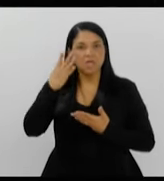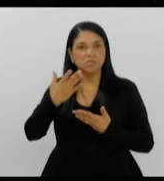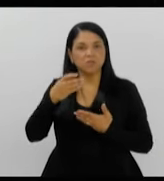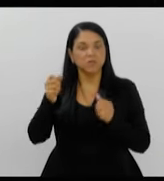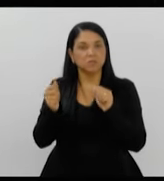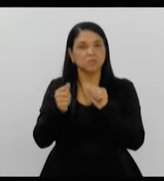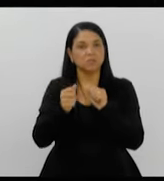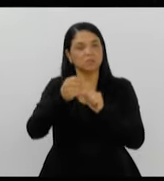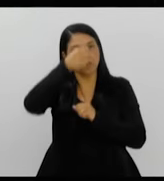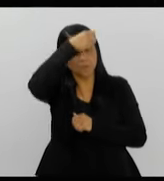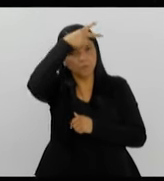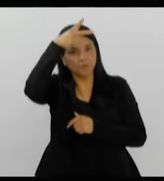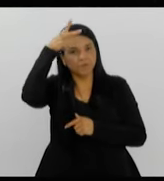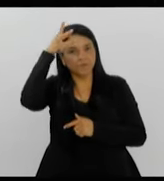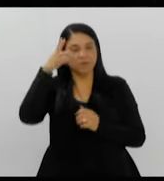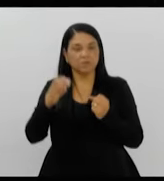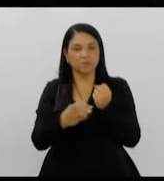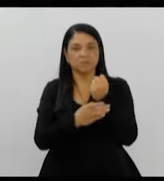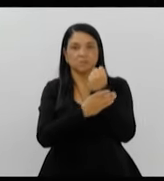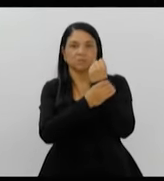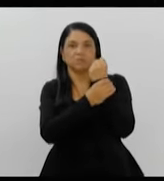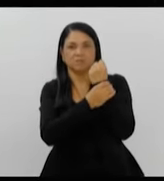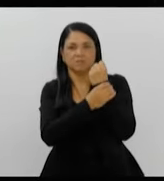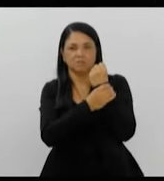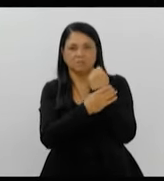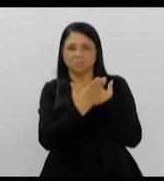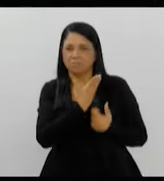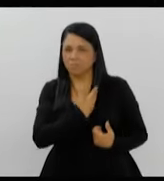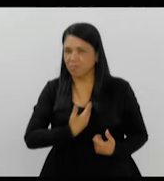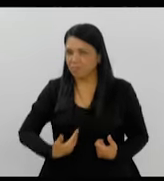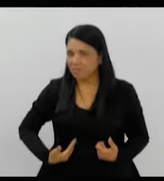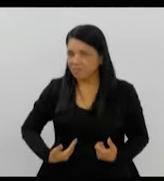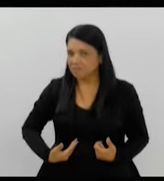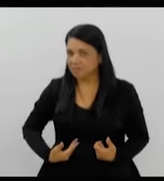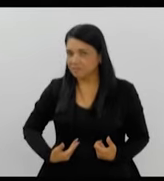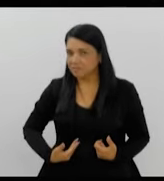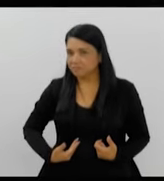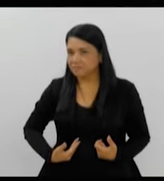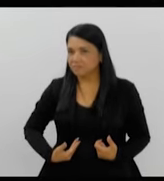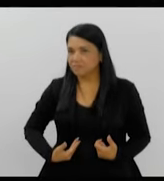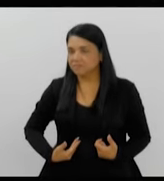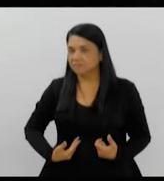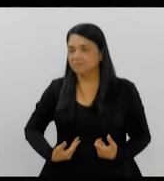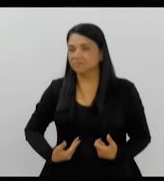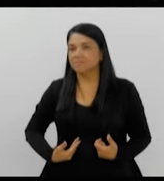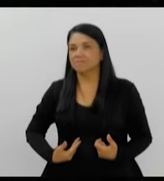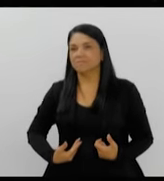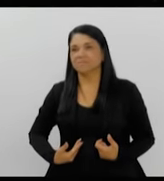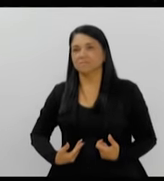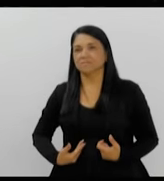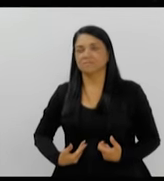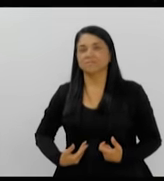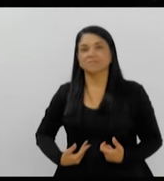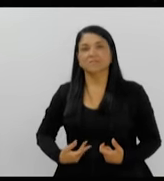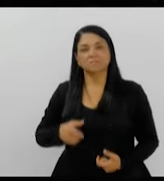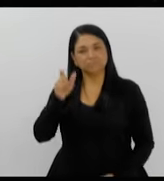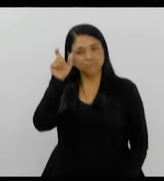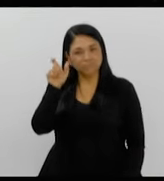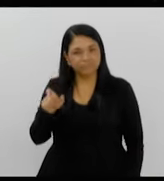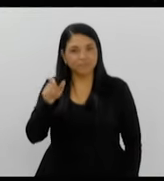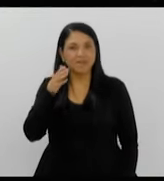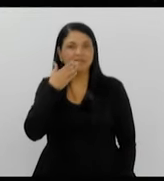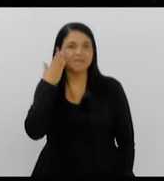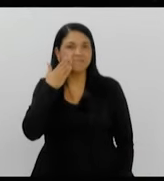Prefeito a segurança pública ele foi eminência parda do